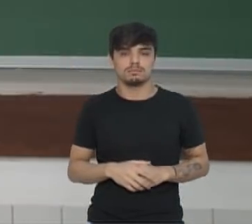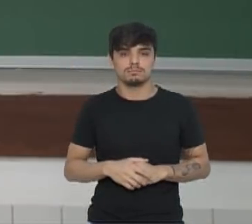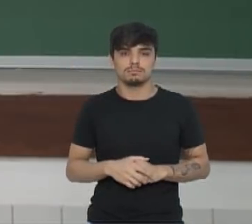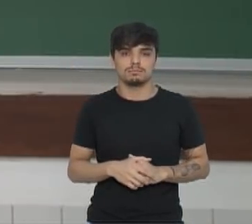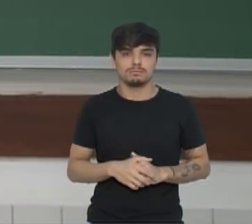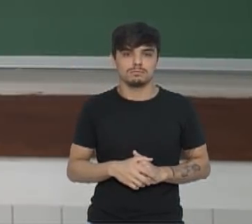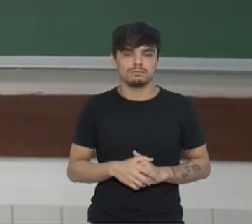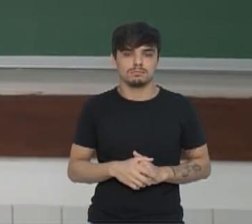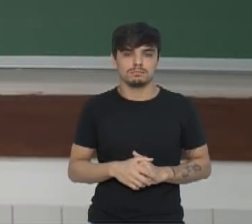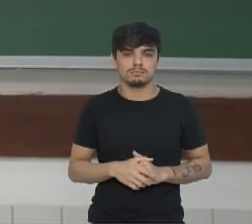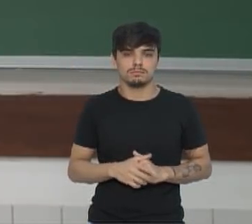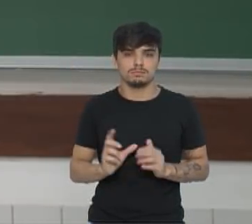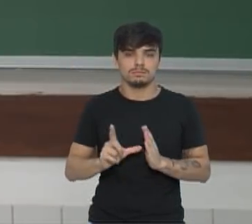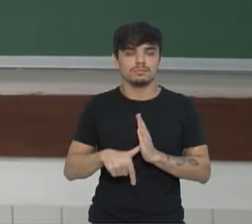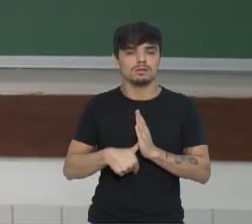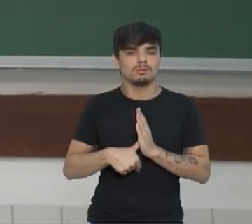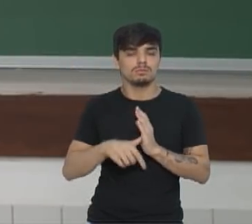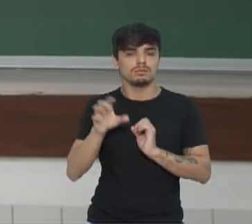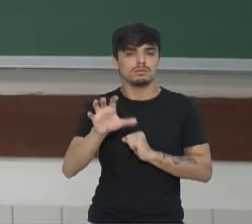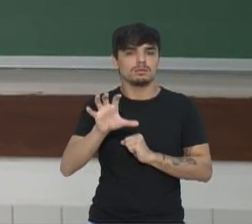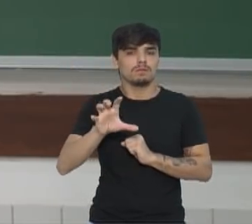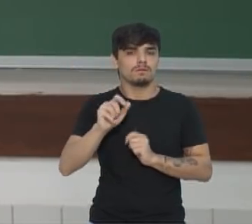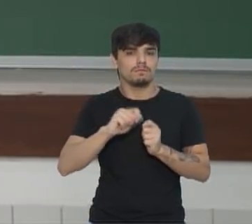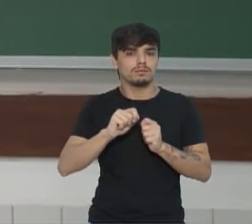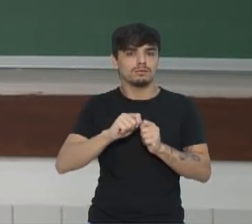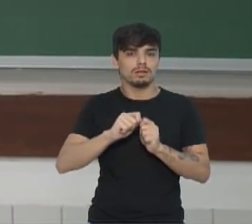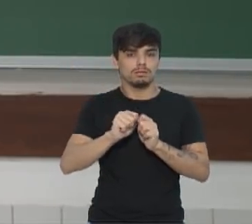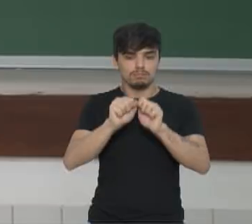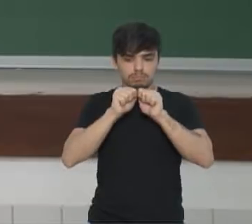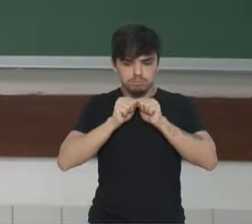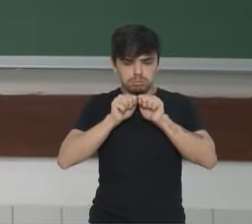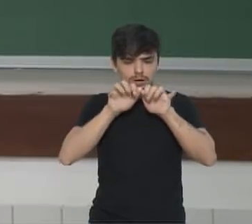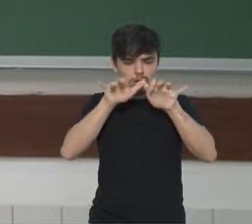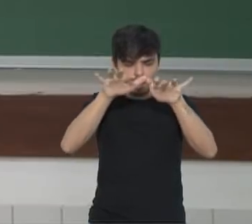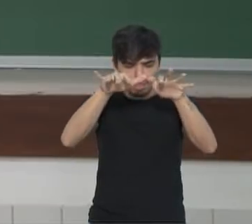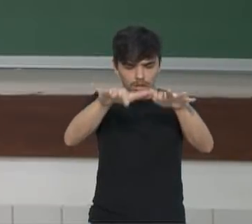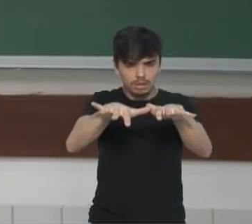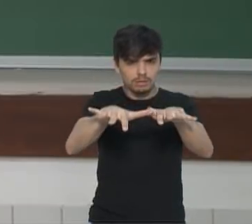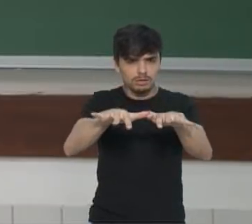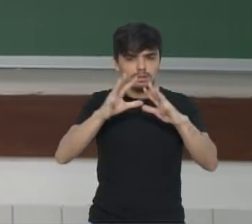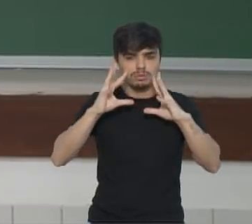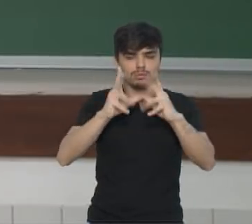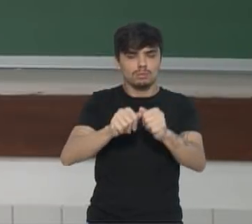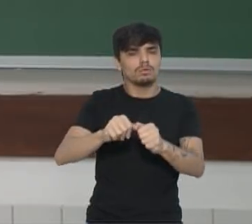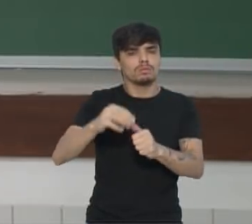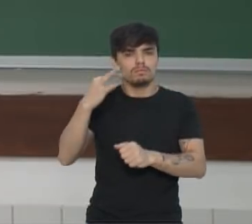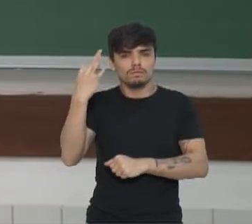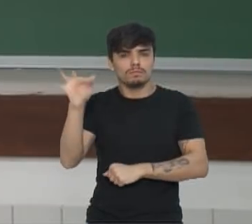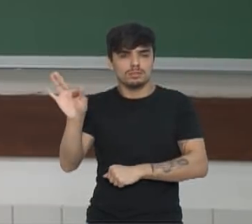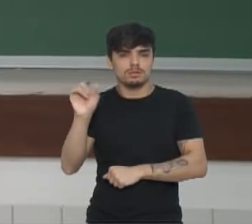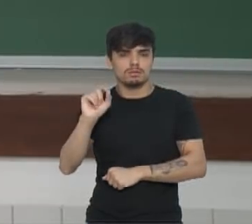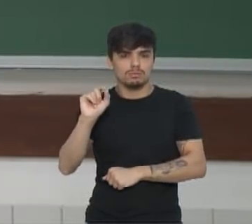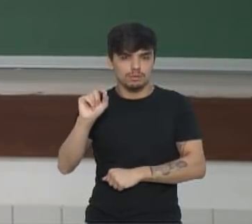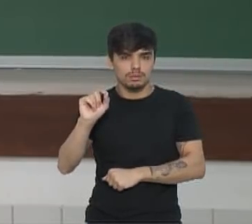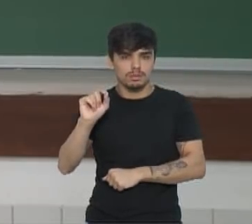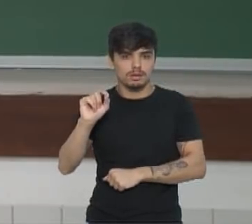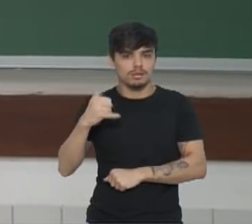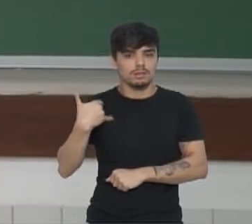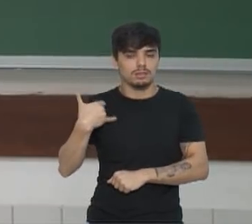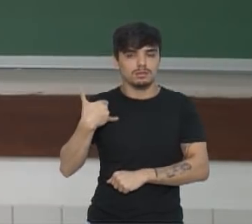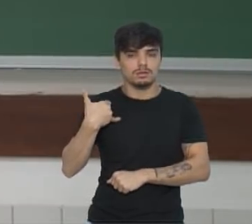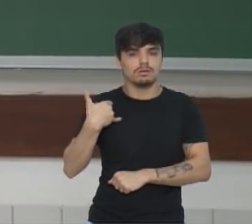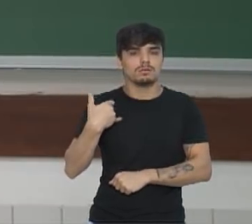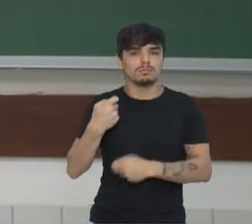vão decretar o alistamento em massa dos cidadãos franceses. Todos os franceses com idade entre 18 e 25 anos tinham que